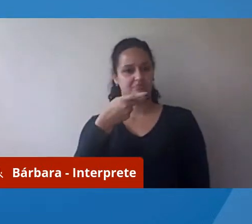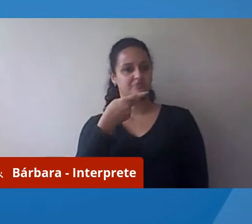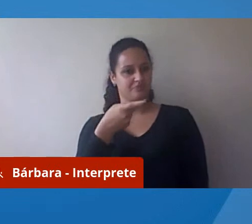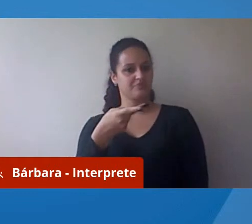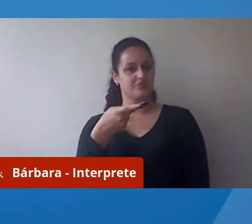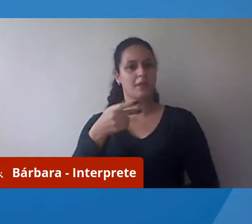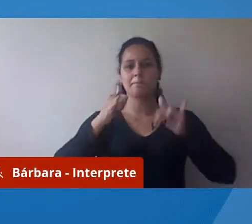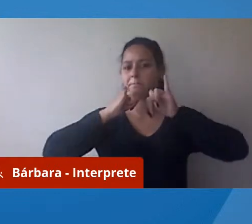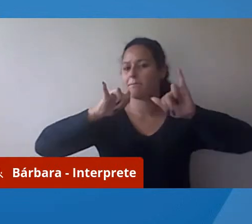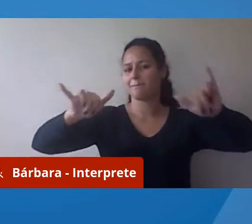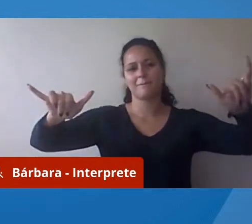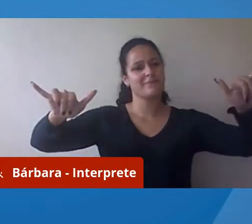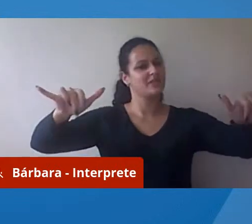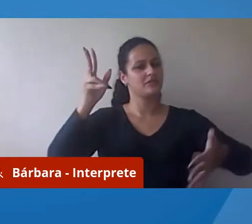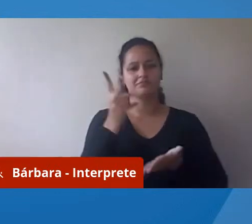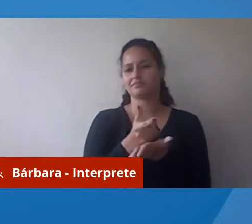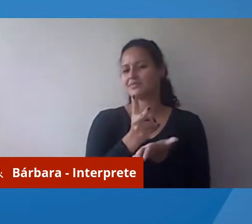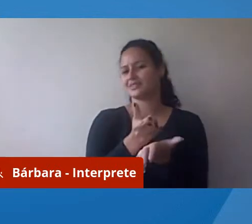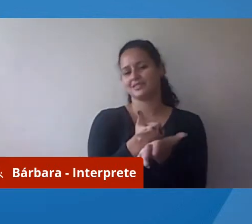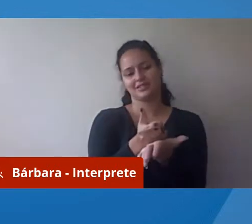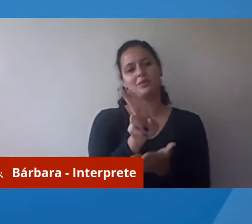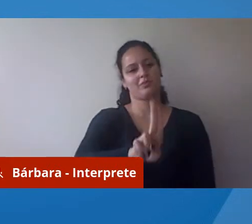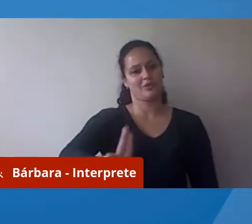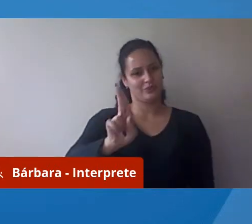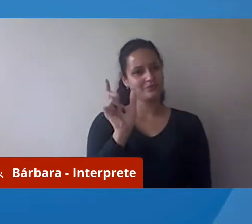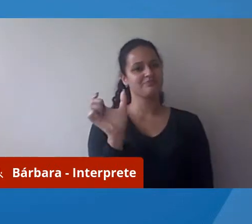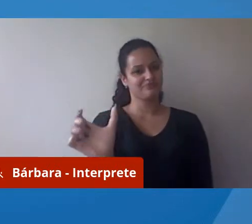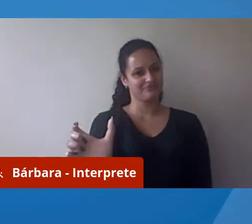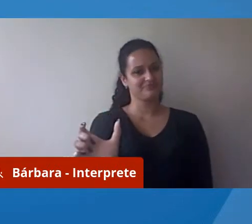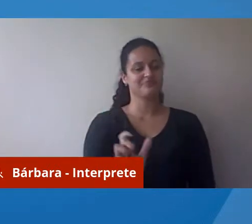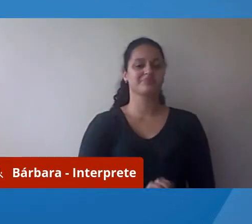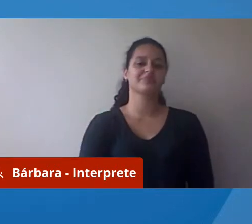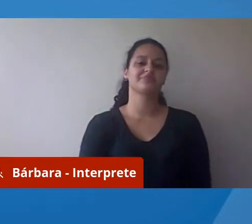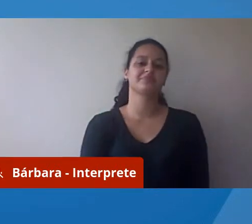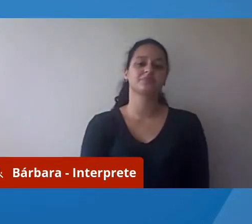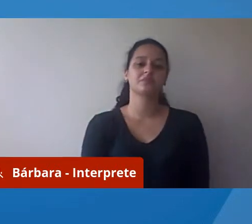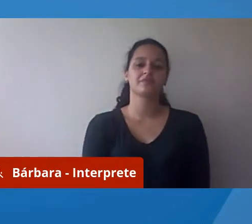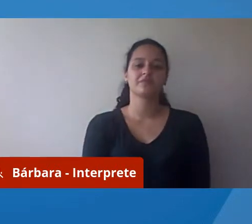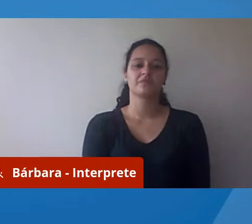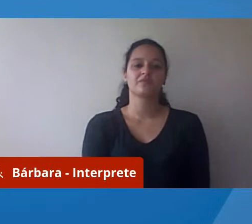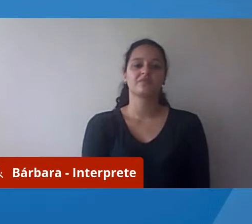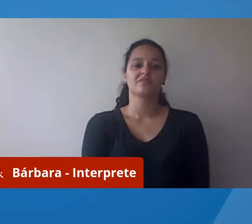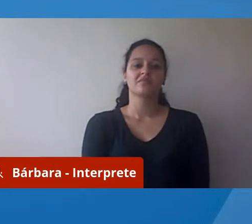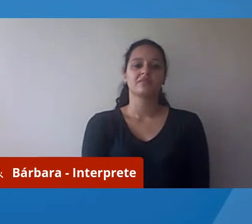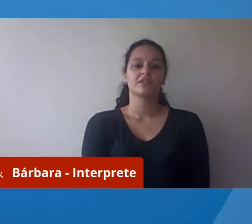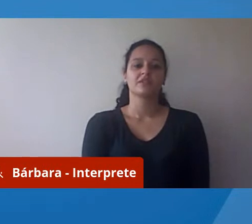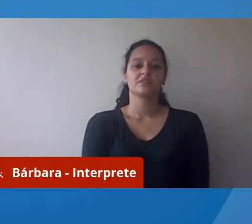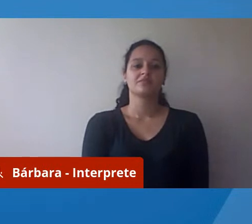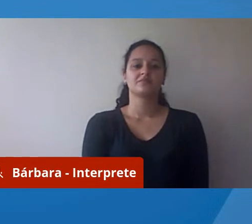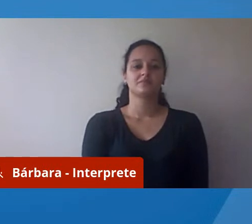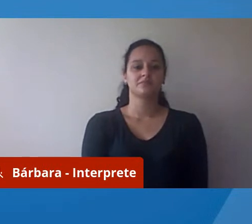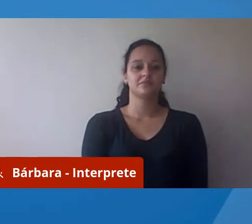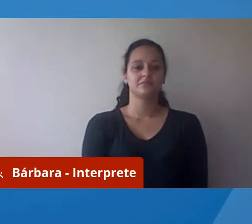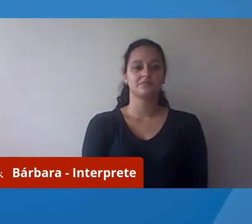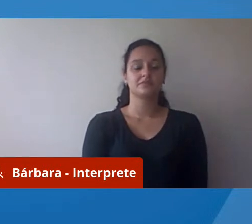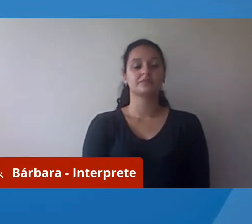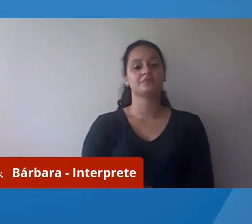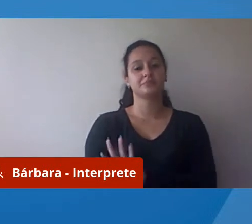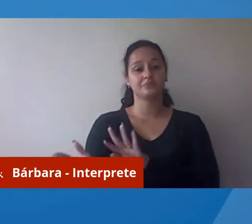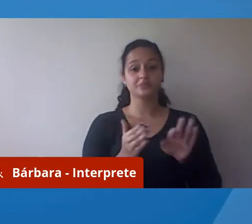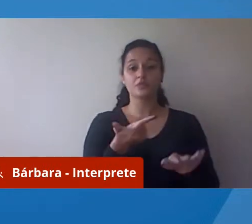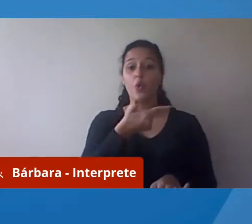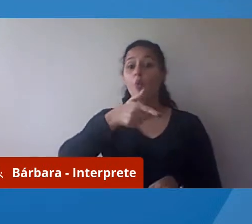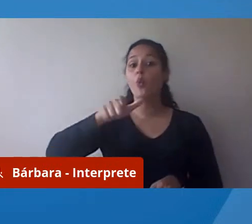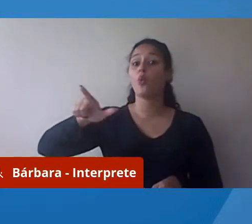mídia não para de falar em populismo. Bom, então, esse termo rejeitamos. Outro termo que me